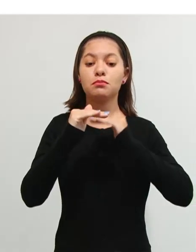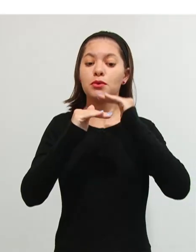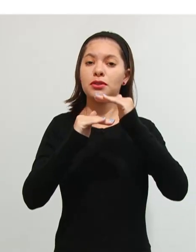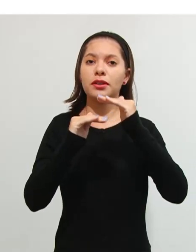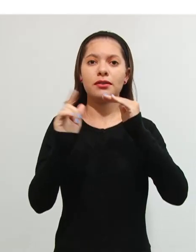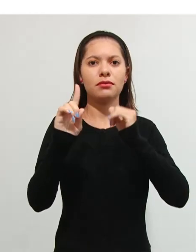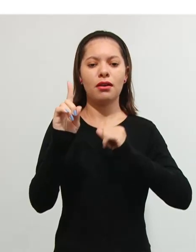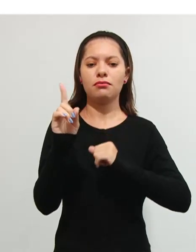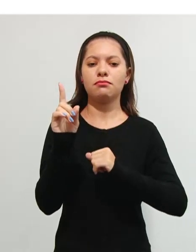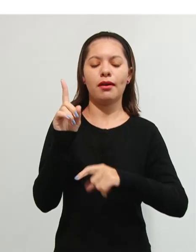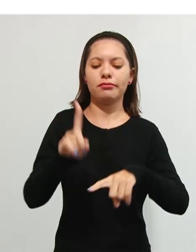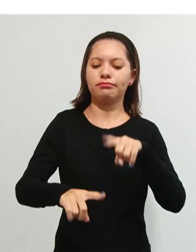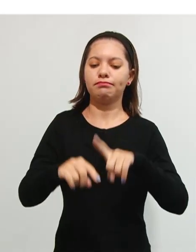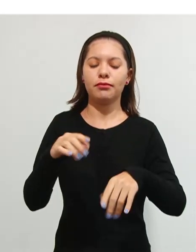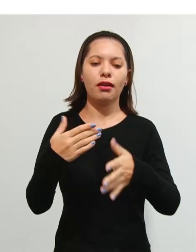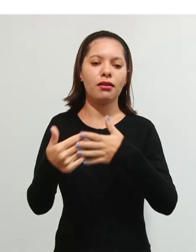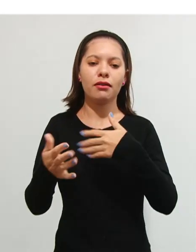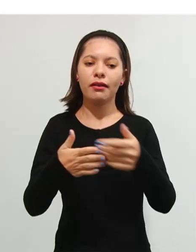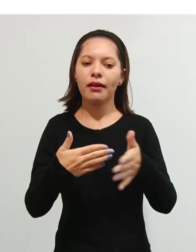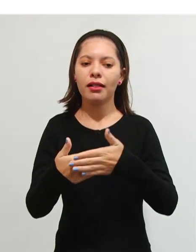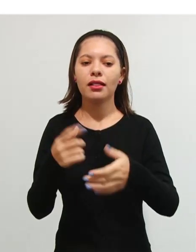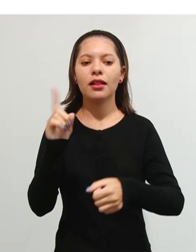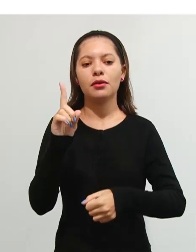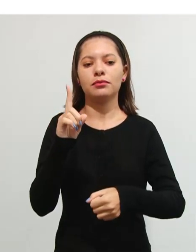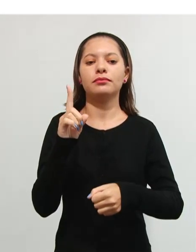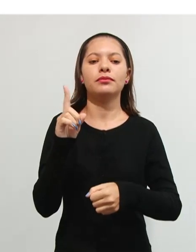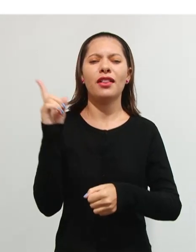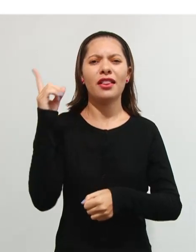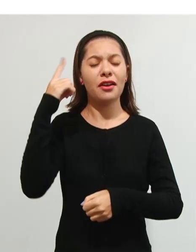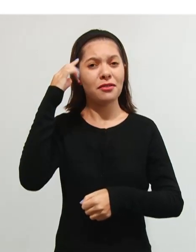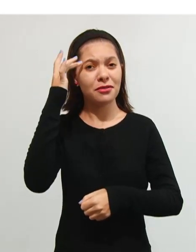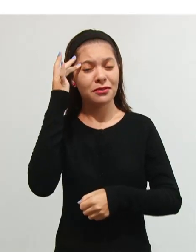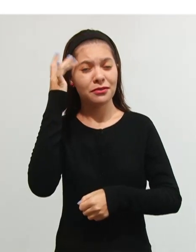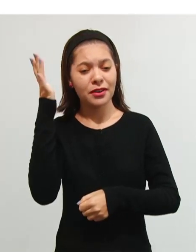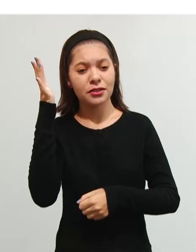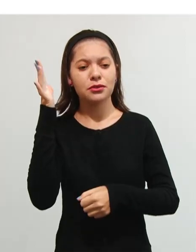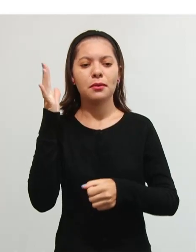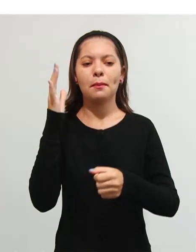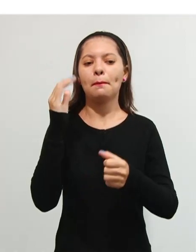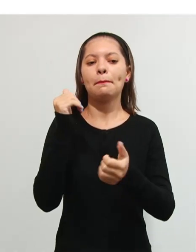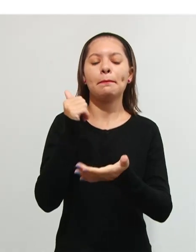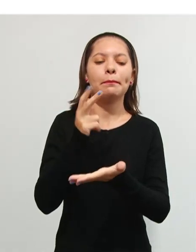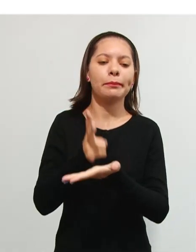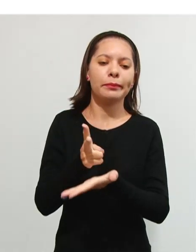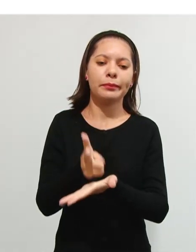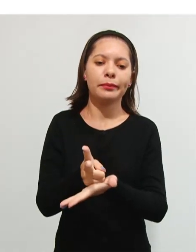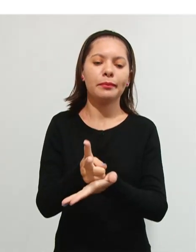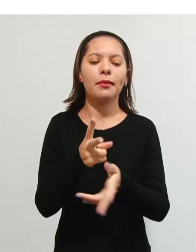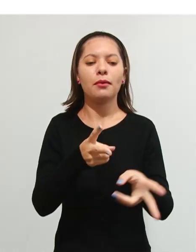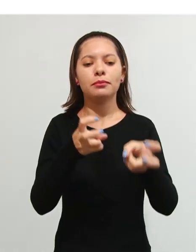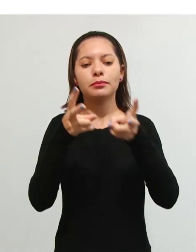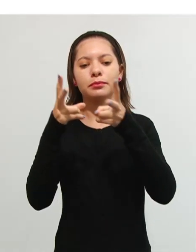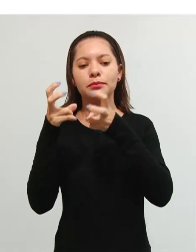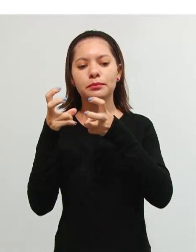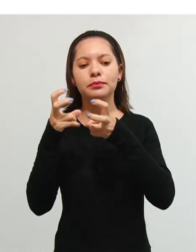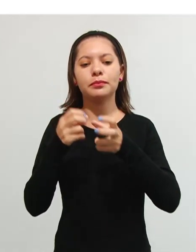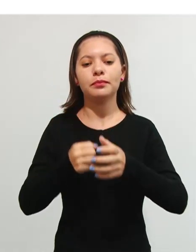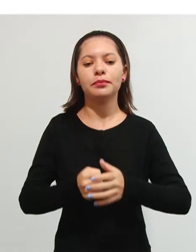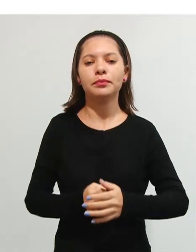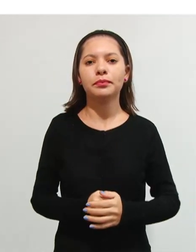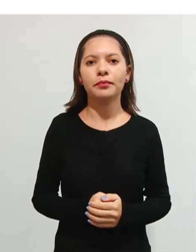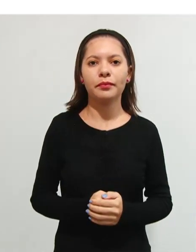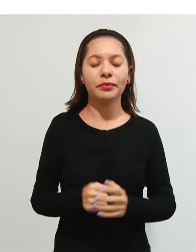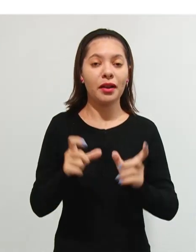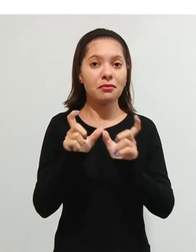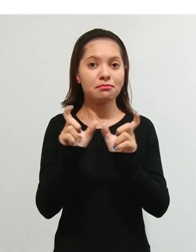e não uma coisa. Não pode facilmente ser imobilizado para observação imutável, fluido